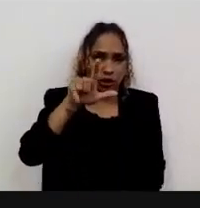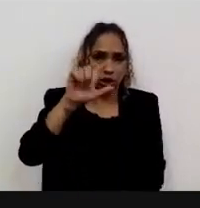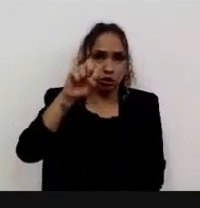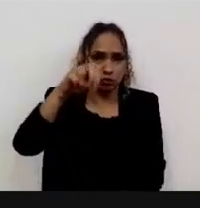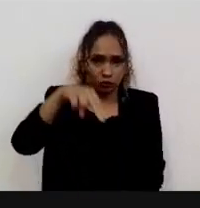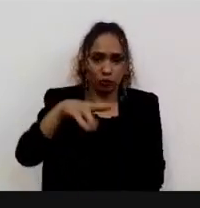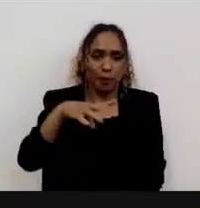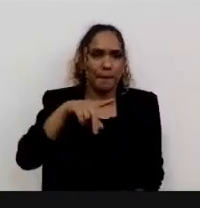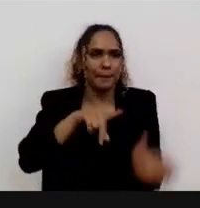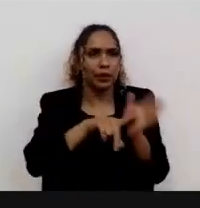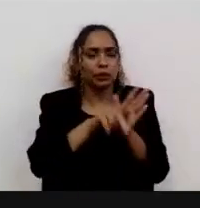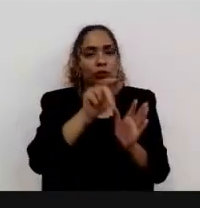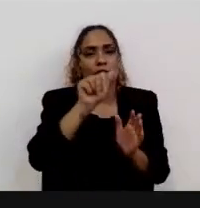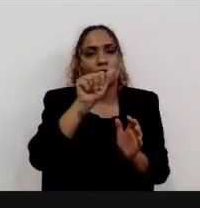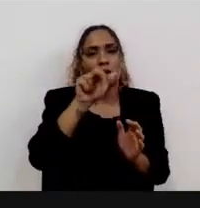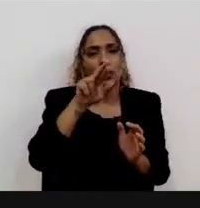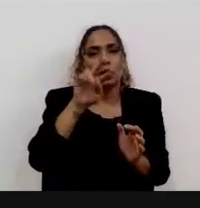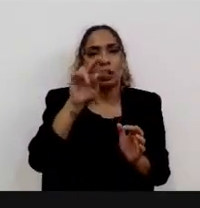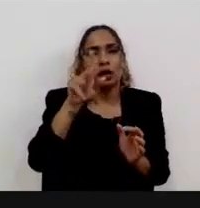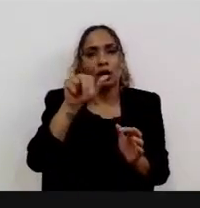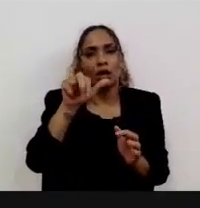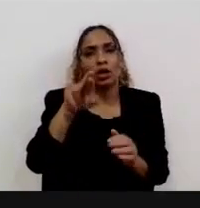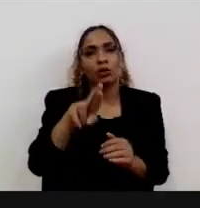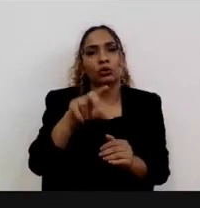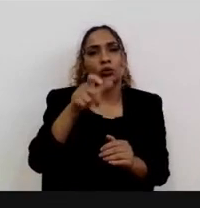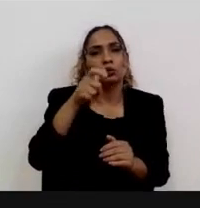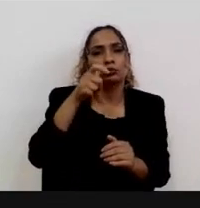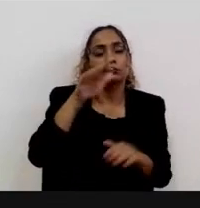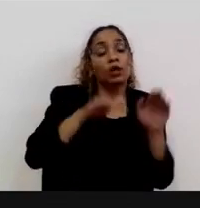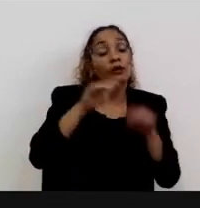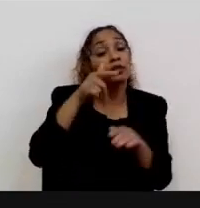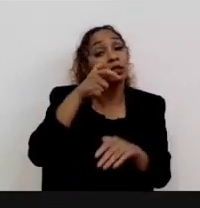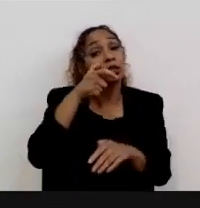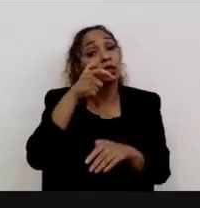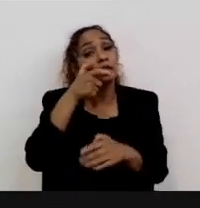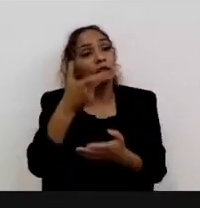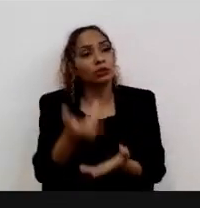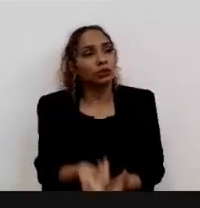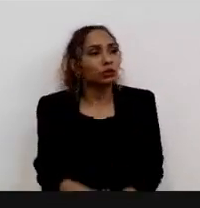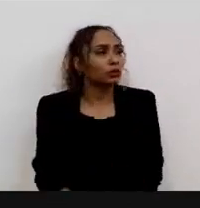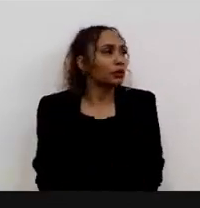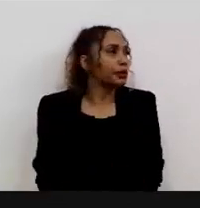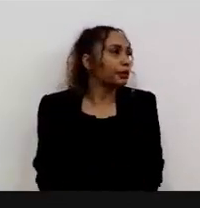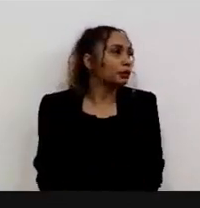Arthur. Talvez fosse interessante